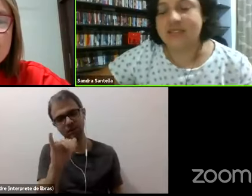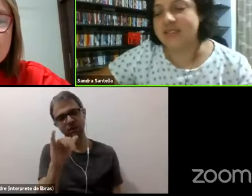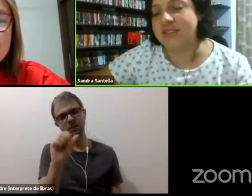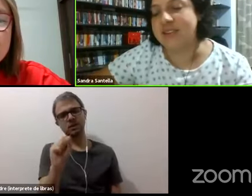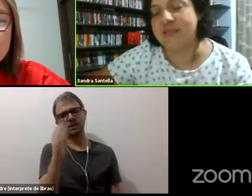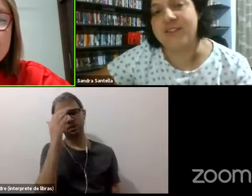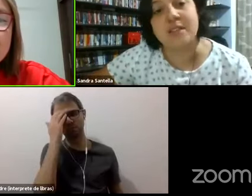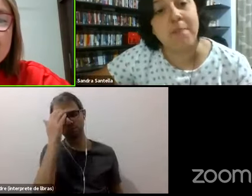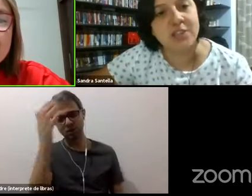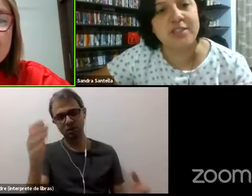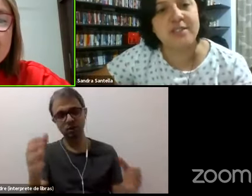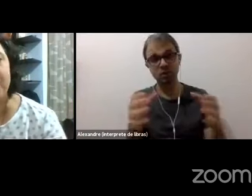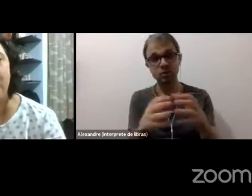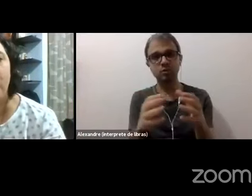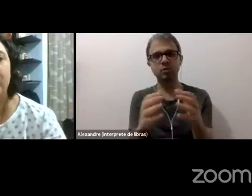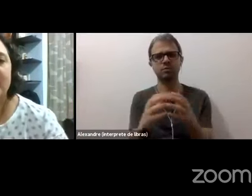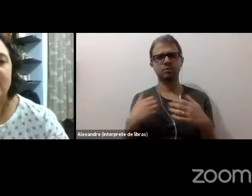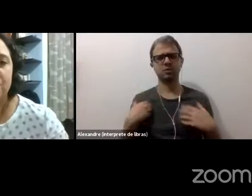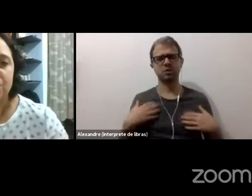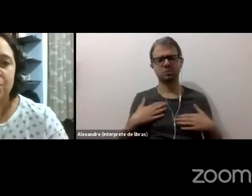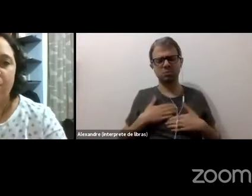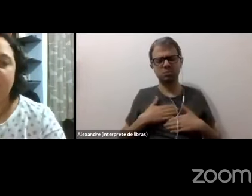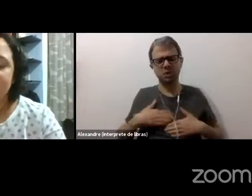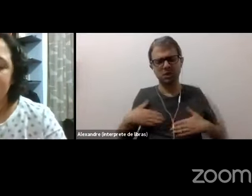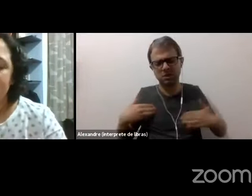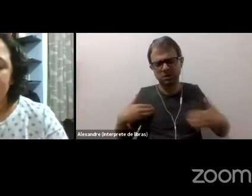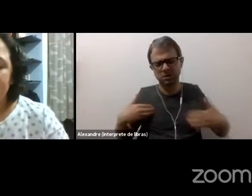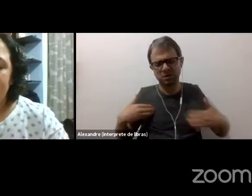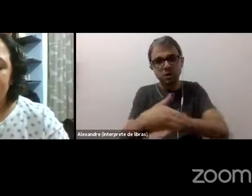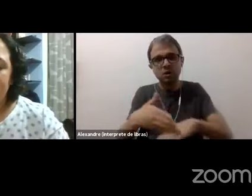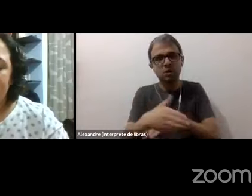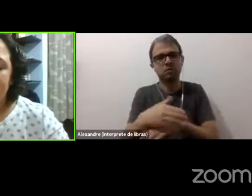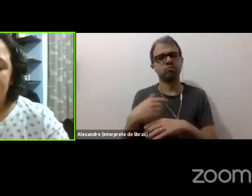prazer fazer parte desse grupo, dessas discussões.